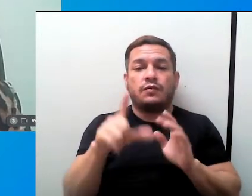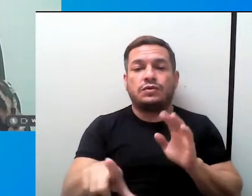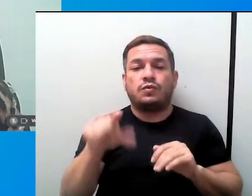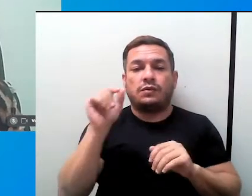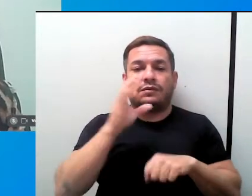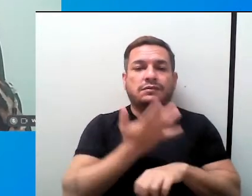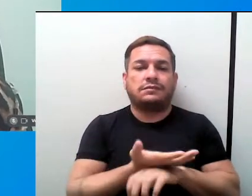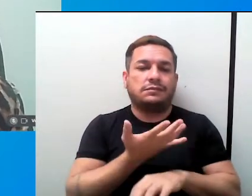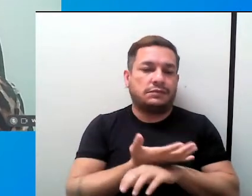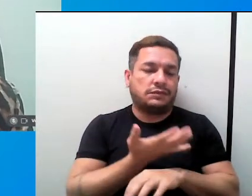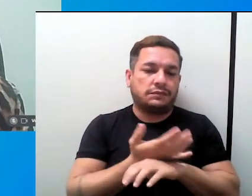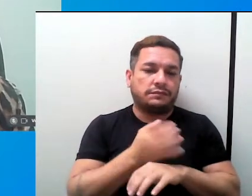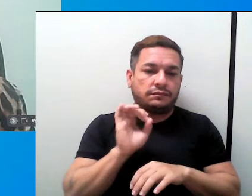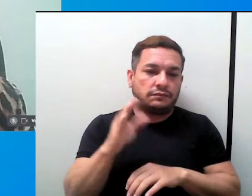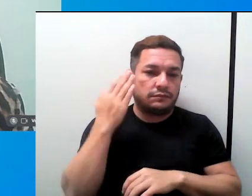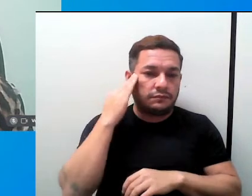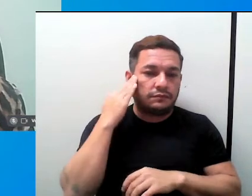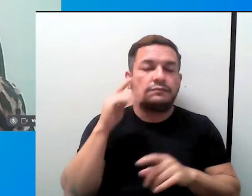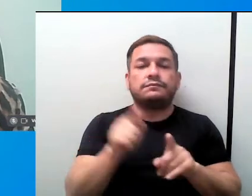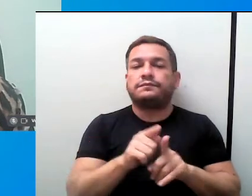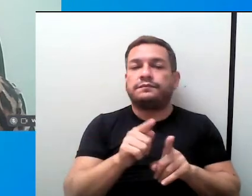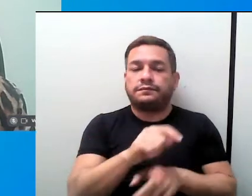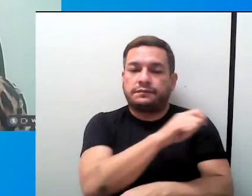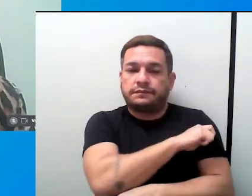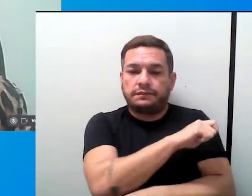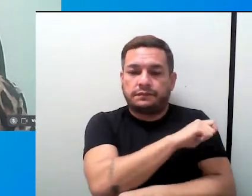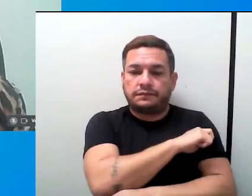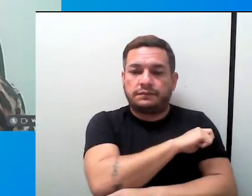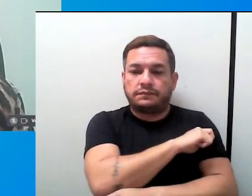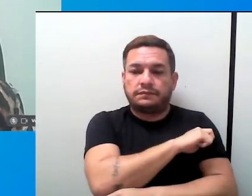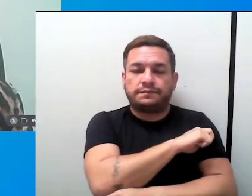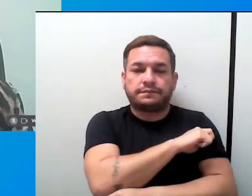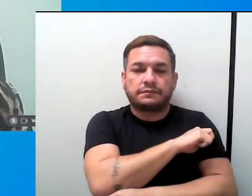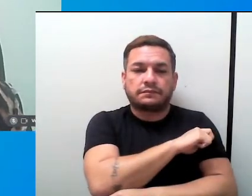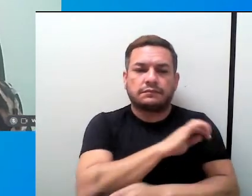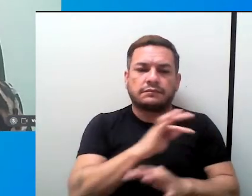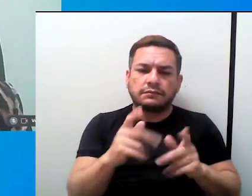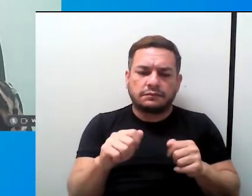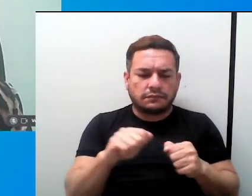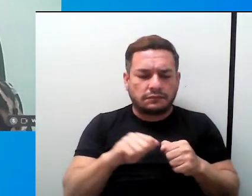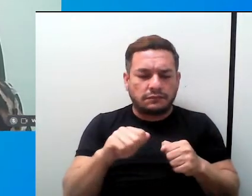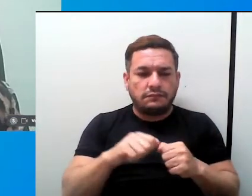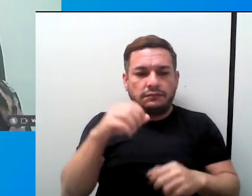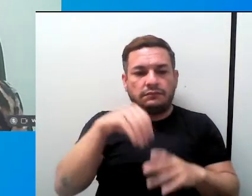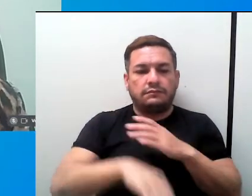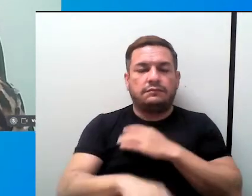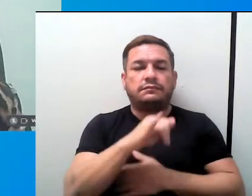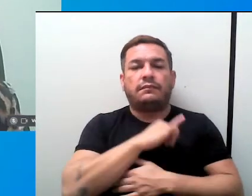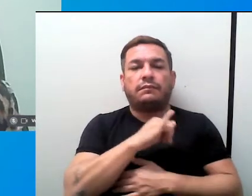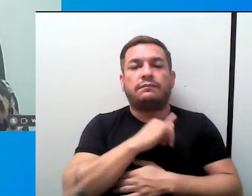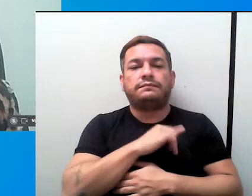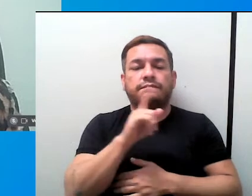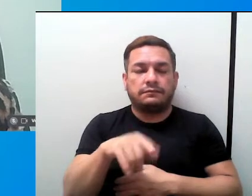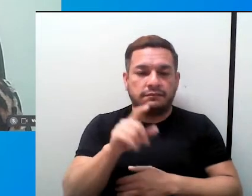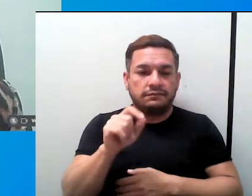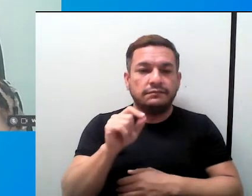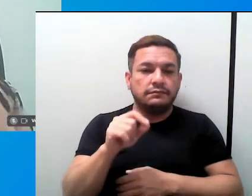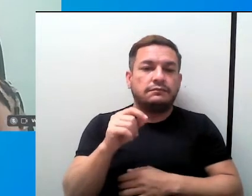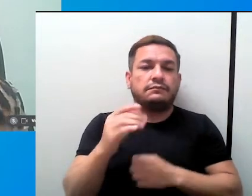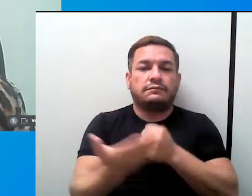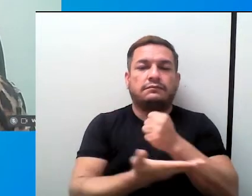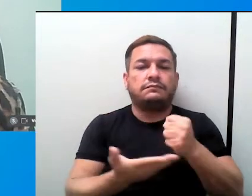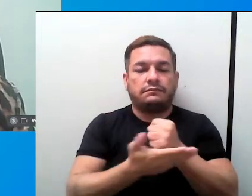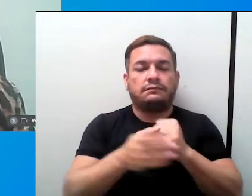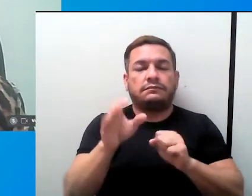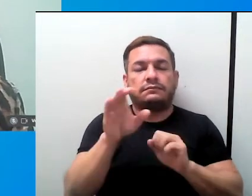disciplinas. Entender que o aluno, tudo que ele faz dentro da instituição é currículo,